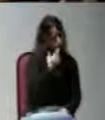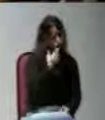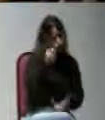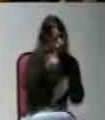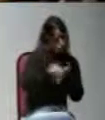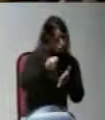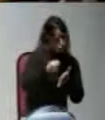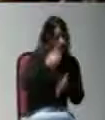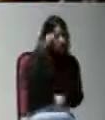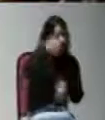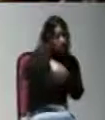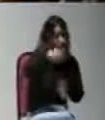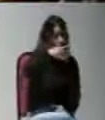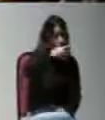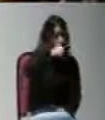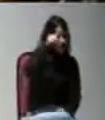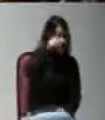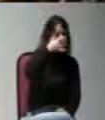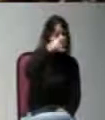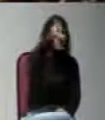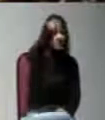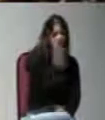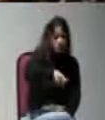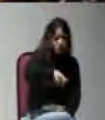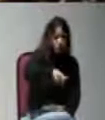para candidato à presidência da República.